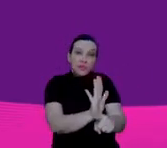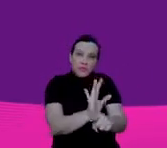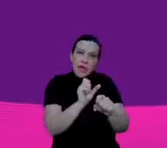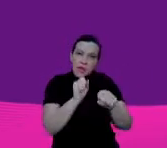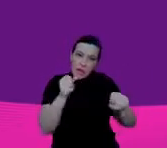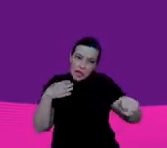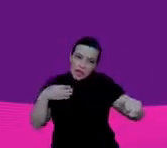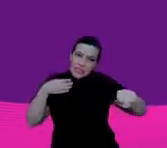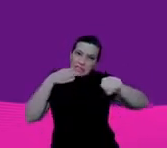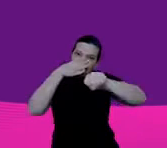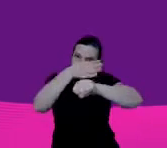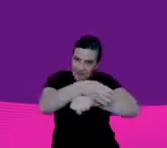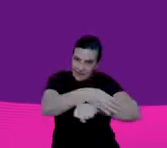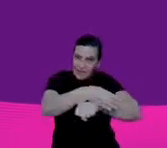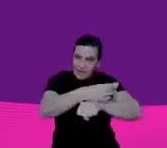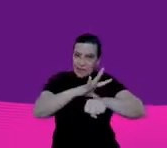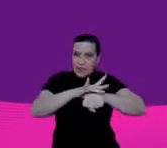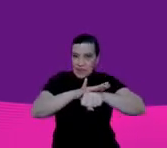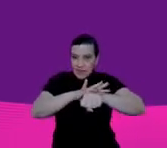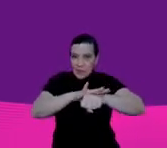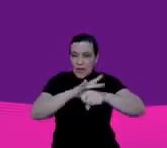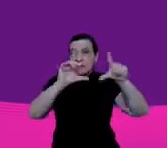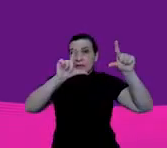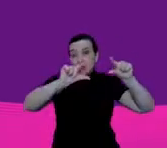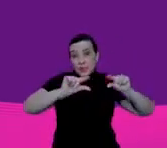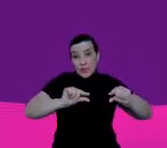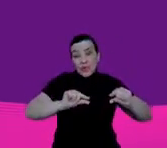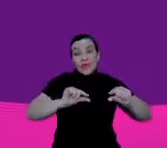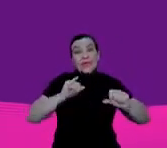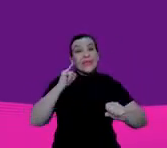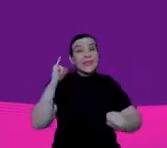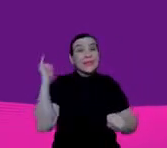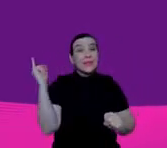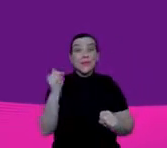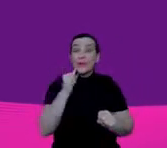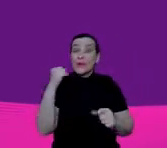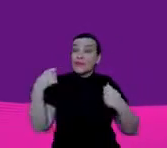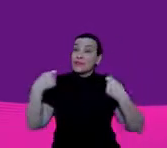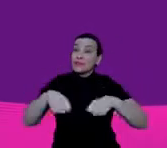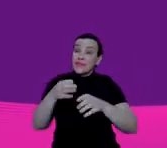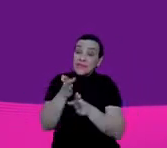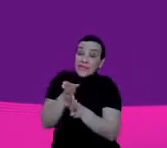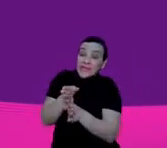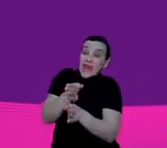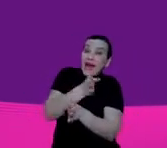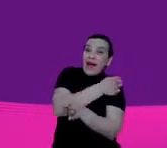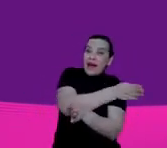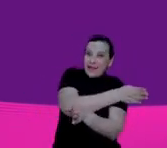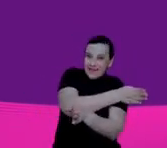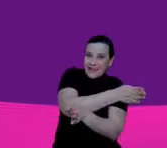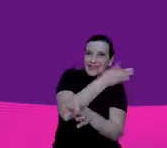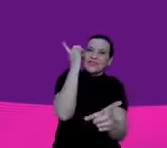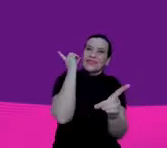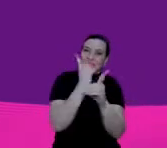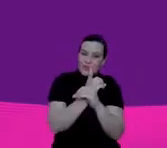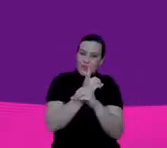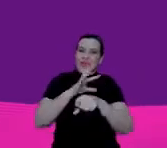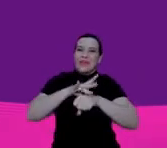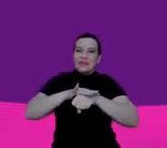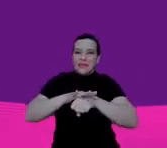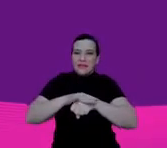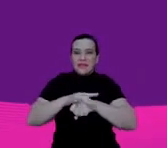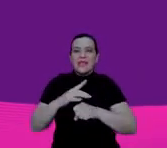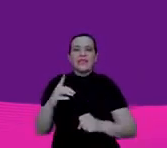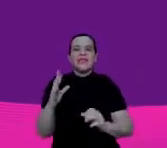doença, o ideal é que a gente pudesse fazer esse diagnóstico mais precocemente. E daí surge, então, isso foi permitido